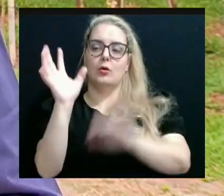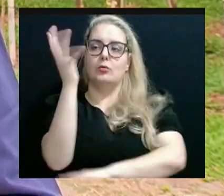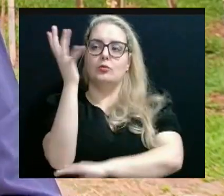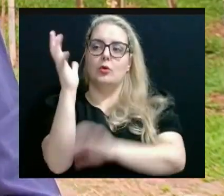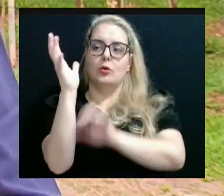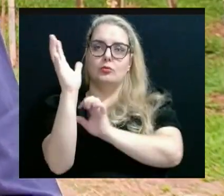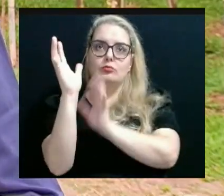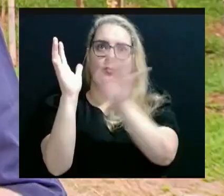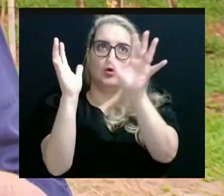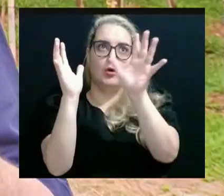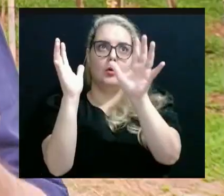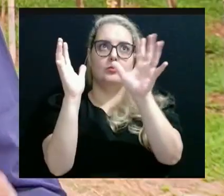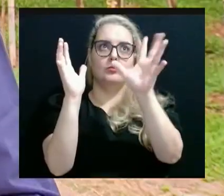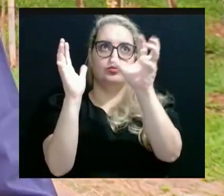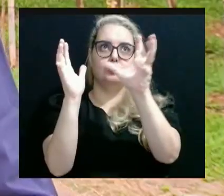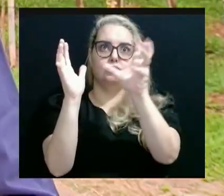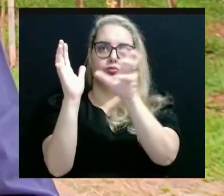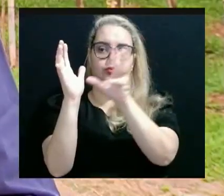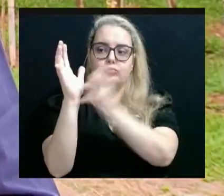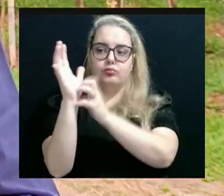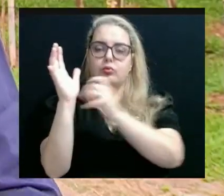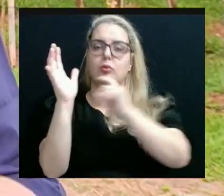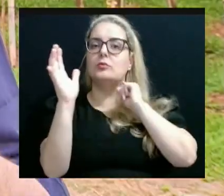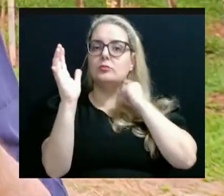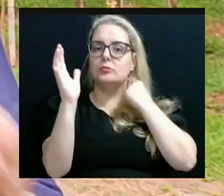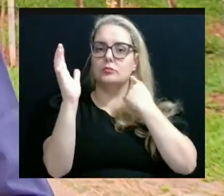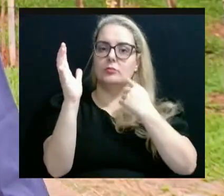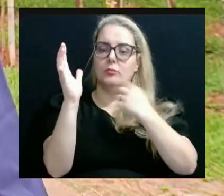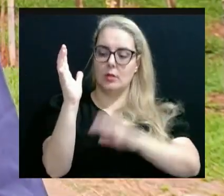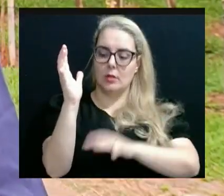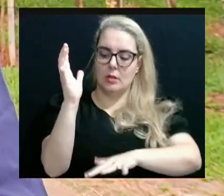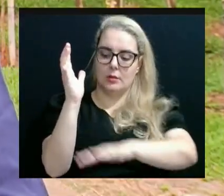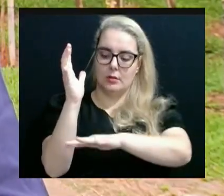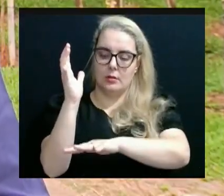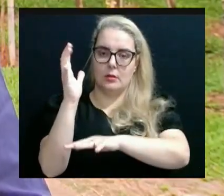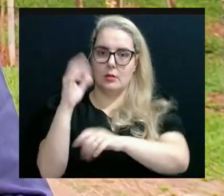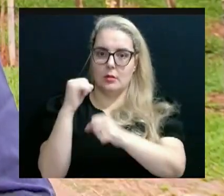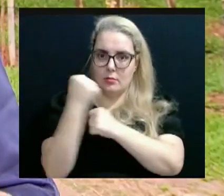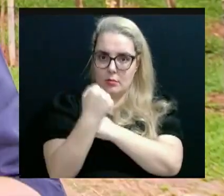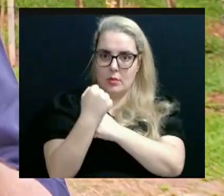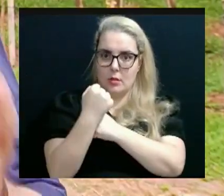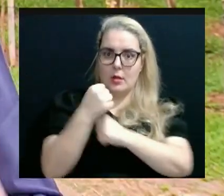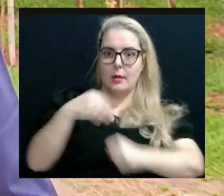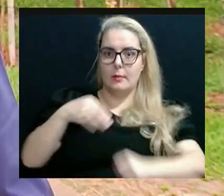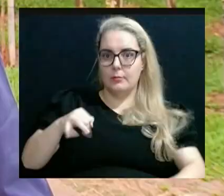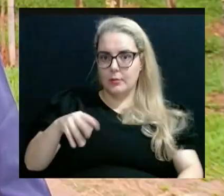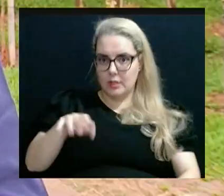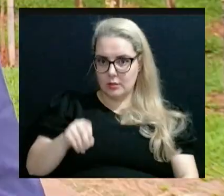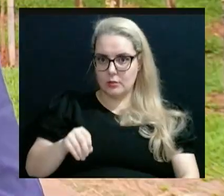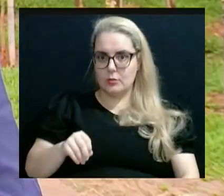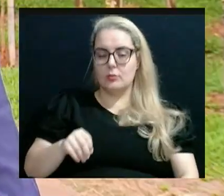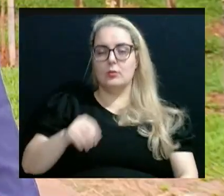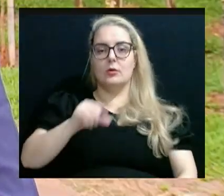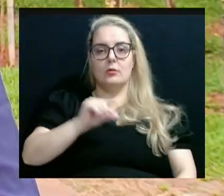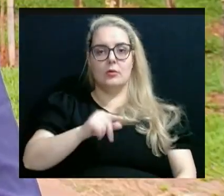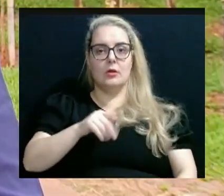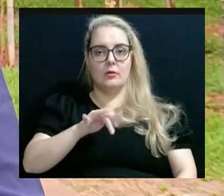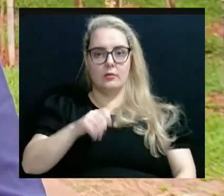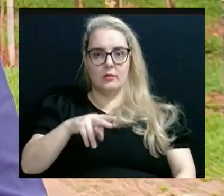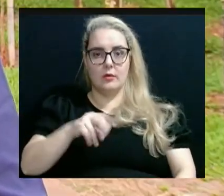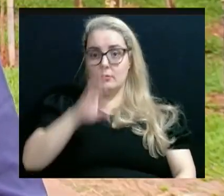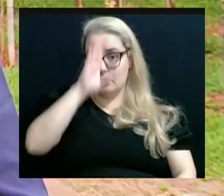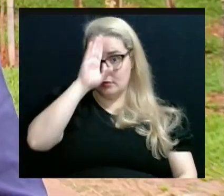proporcionar abrigo para a micro e a pequena fauna, pássaros principalmente,